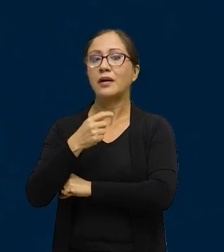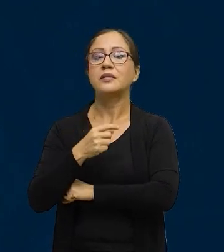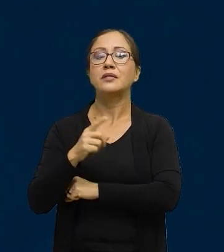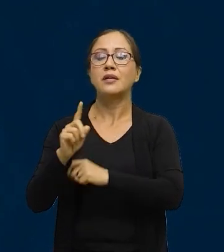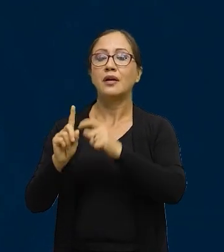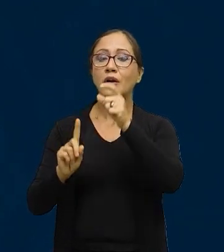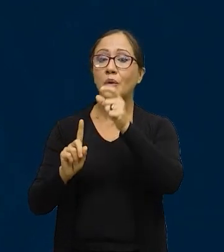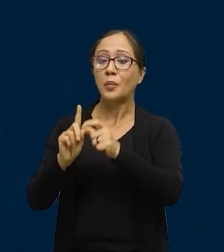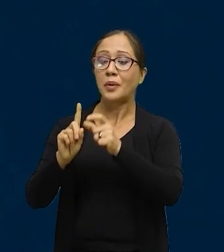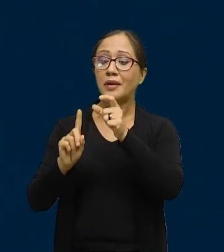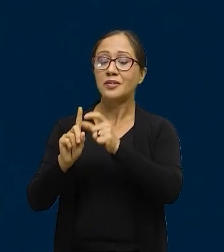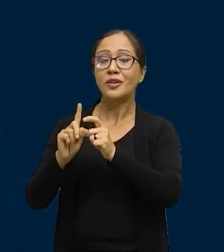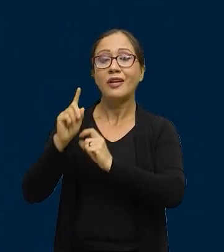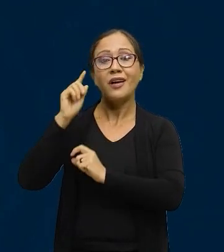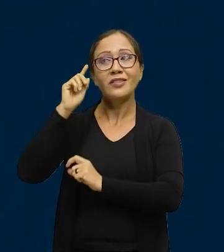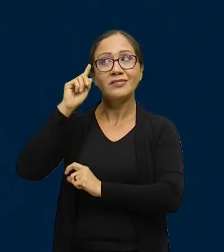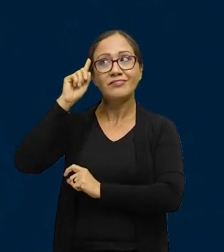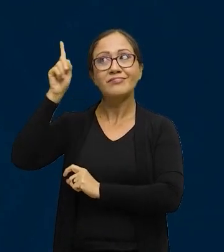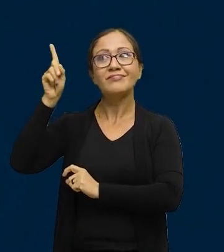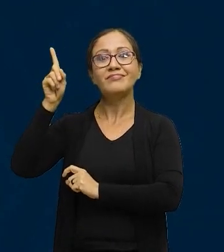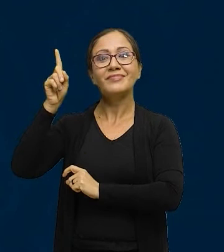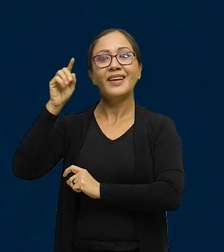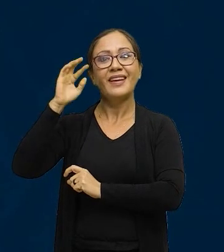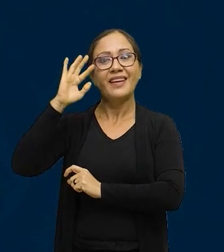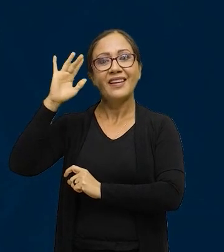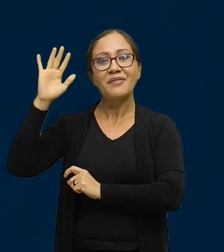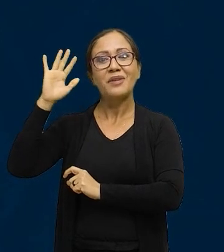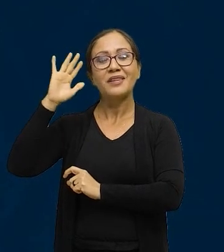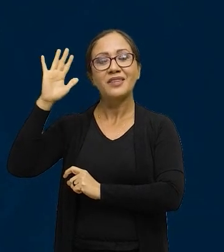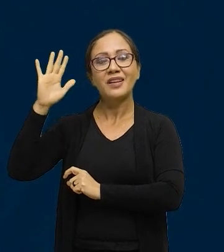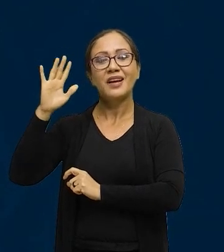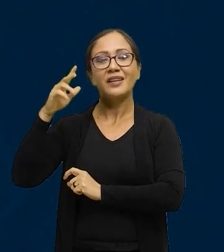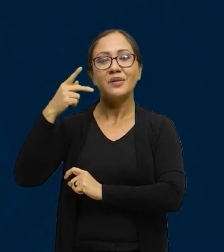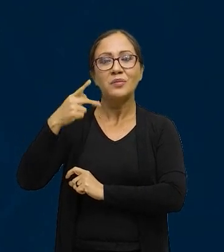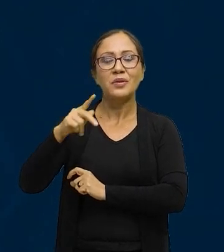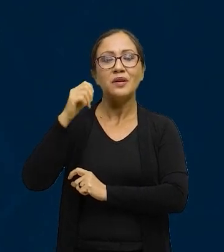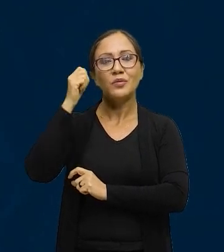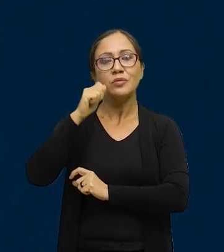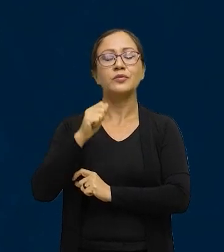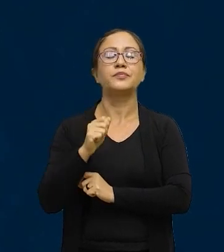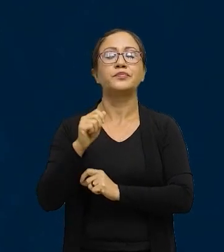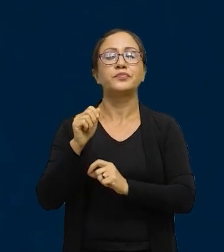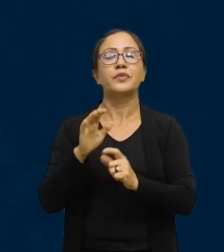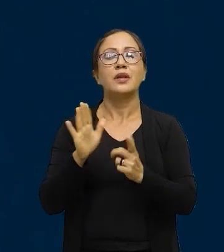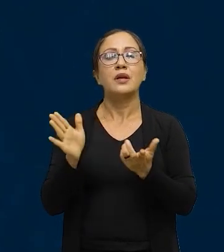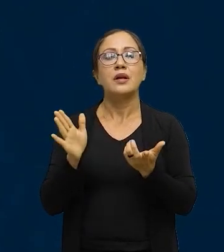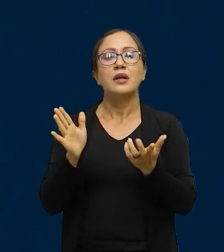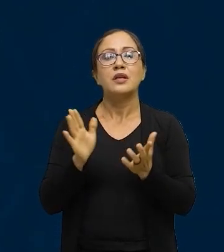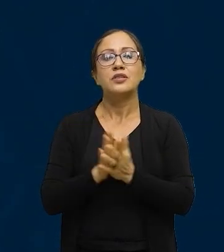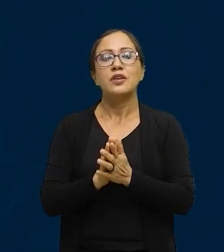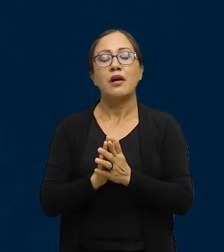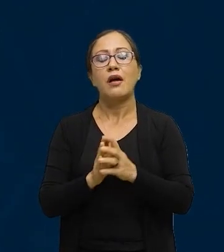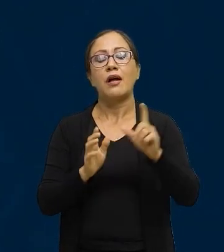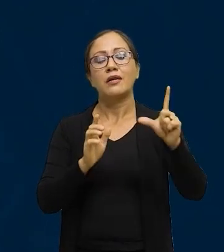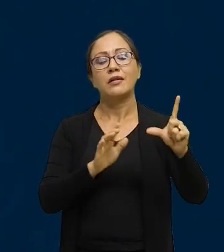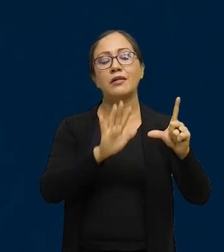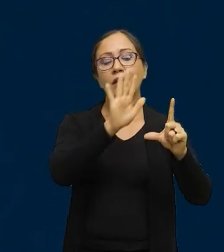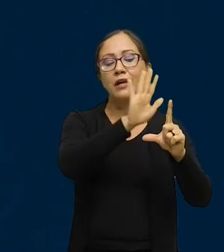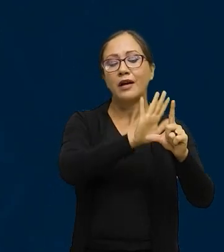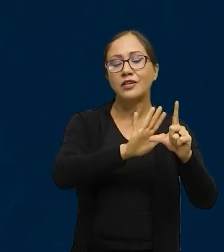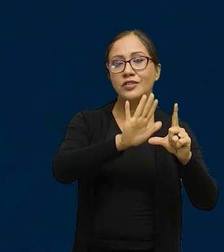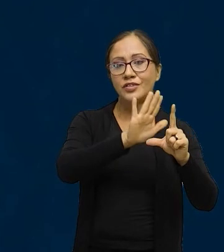personagem fictício, inventado pelo autor. Já a charge, ela já vai fazer uma sátira